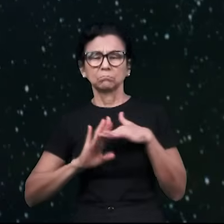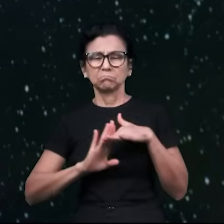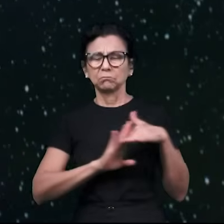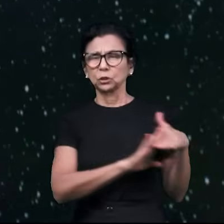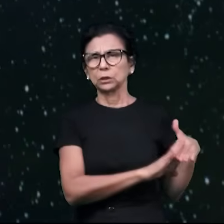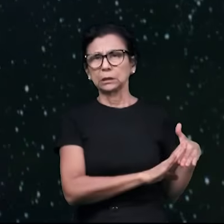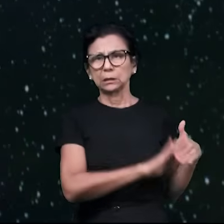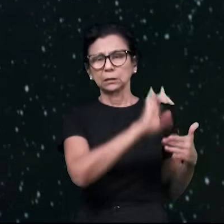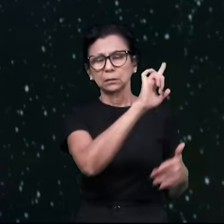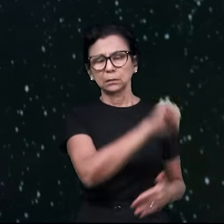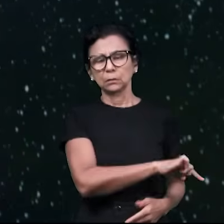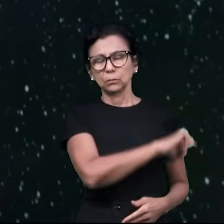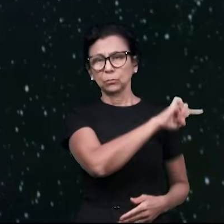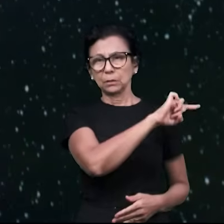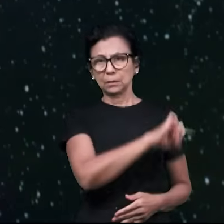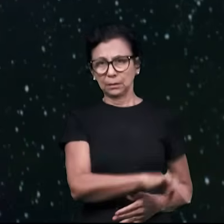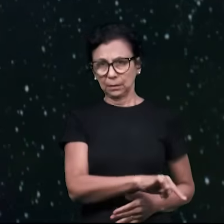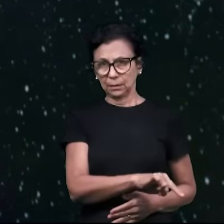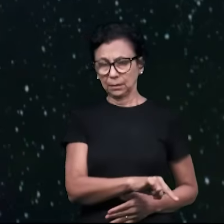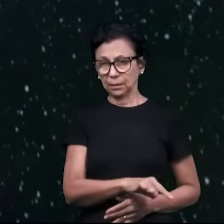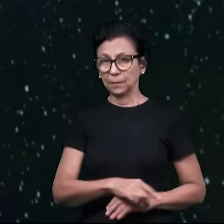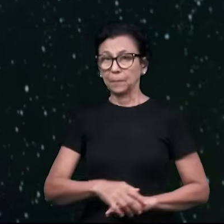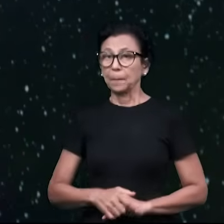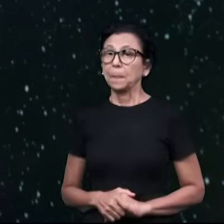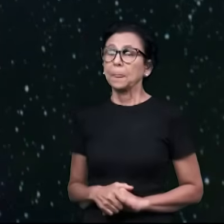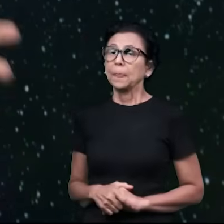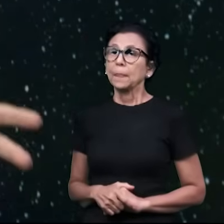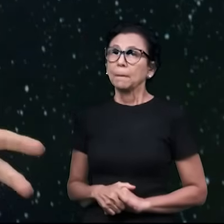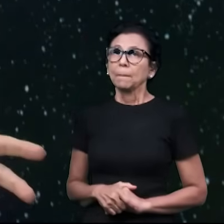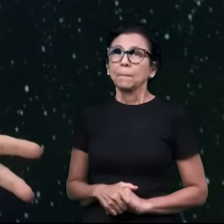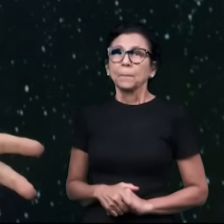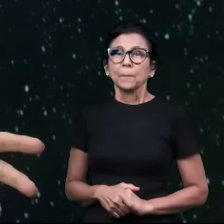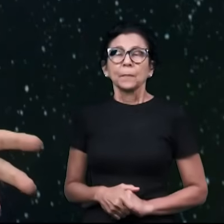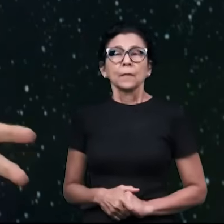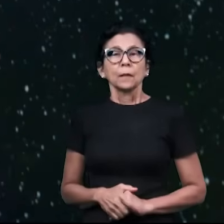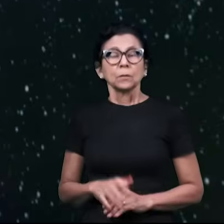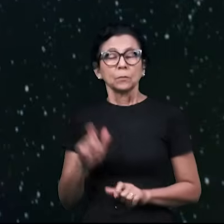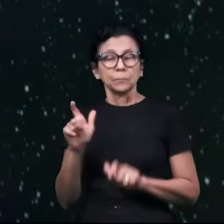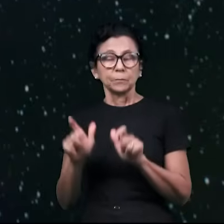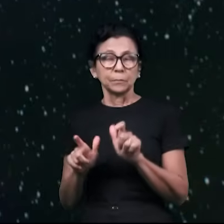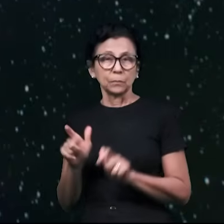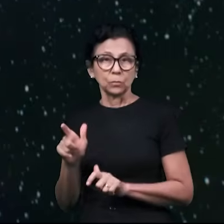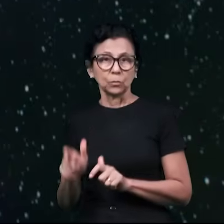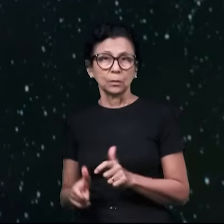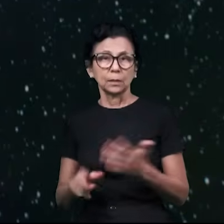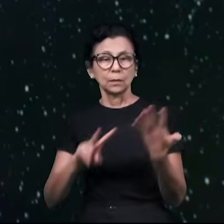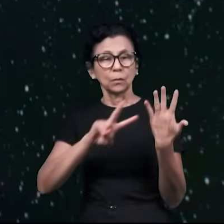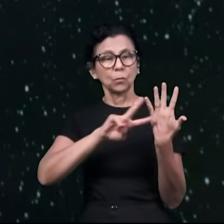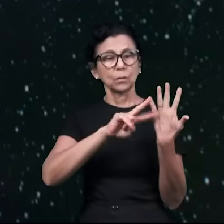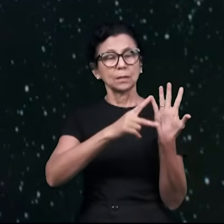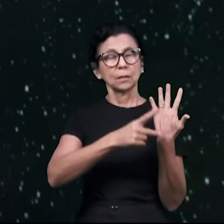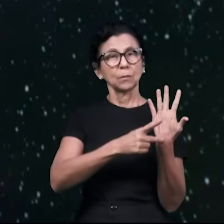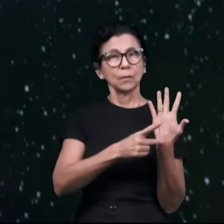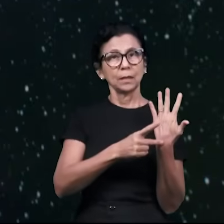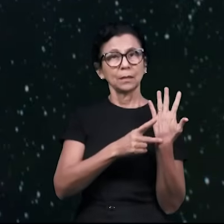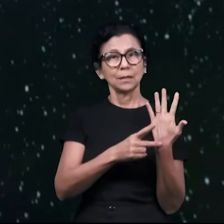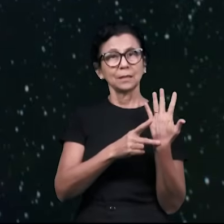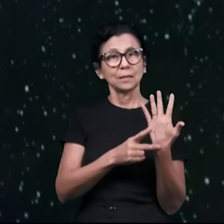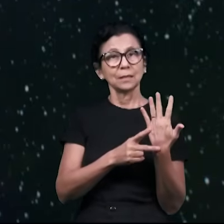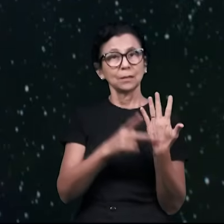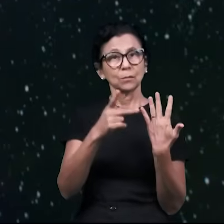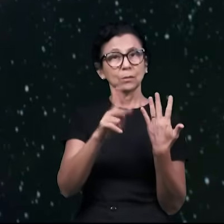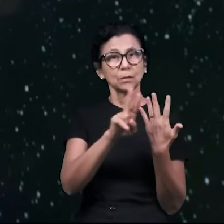tem como uma das consequências ou um dos benefícios a inscrição do seu